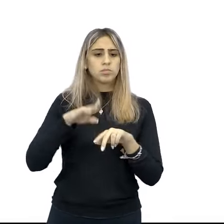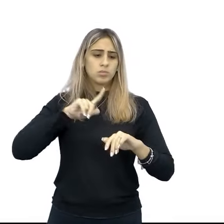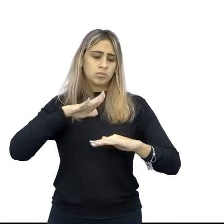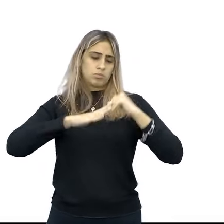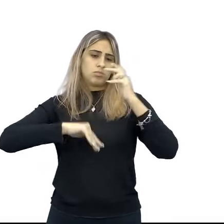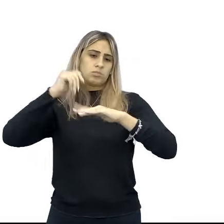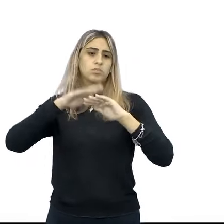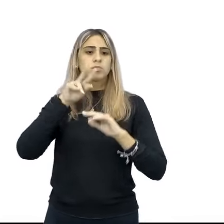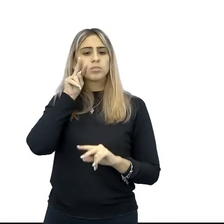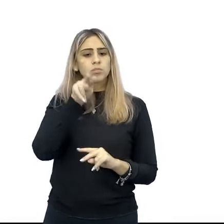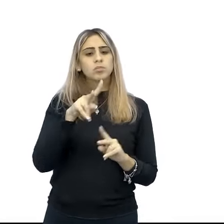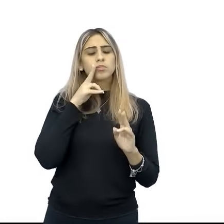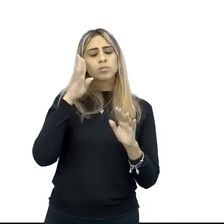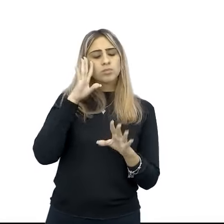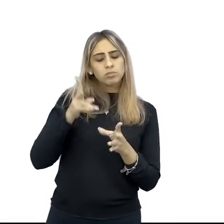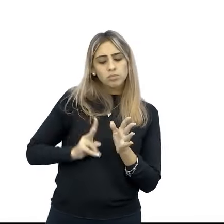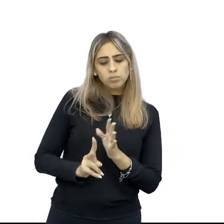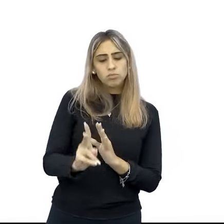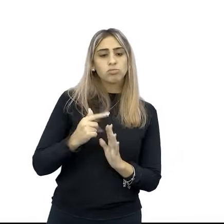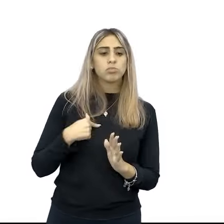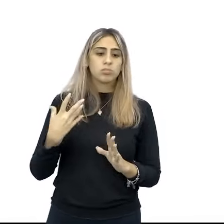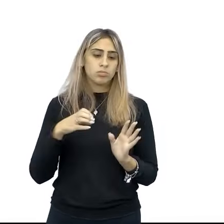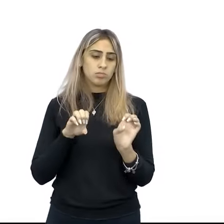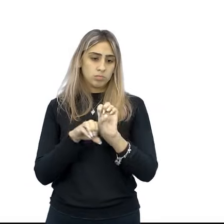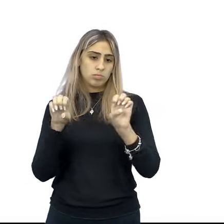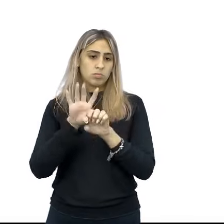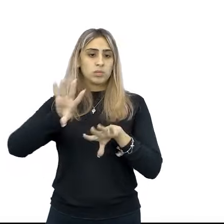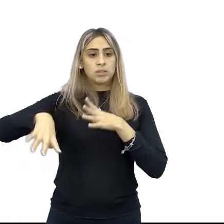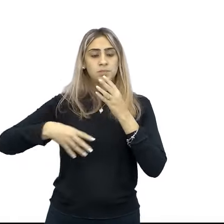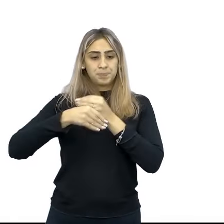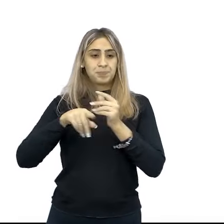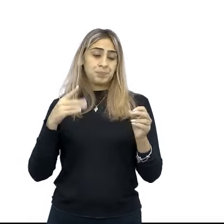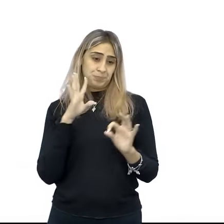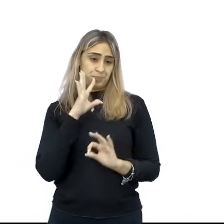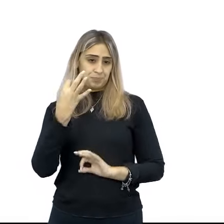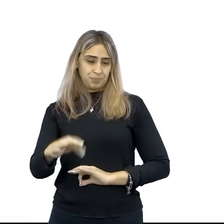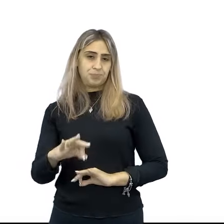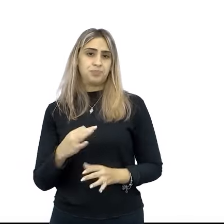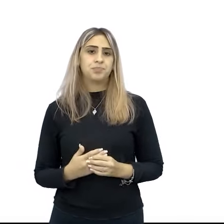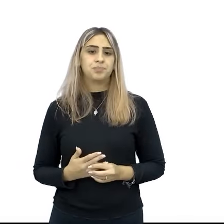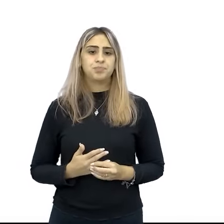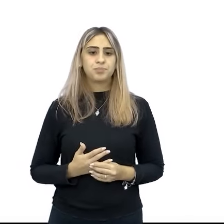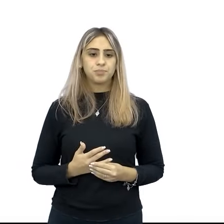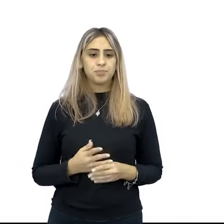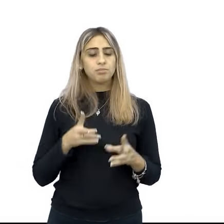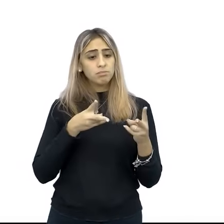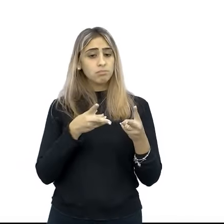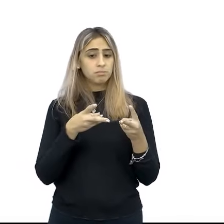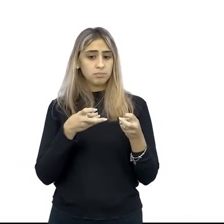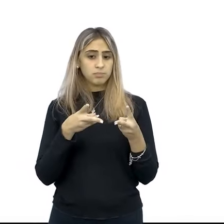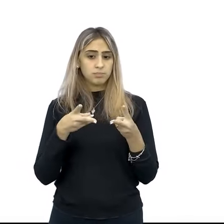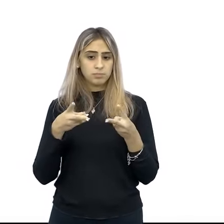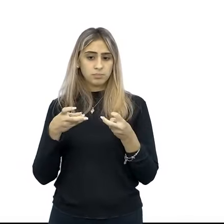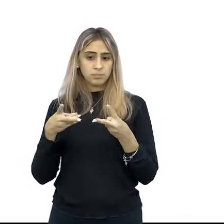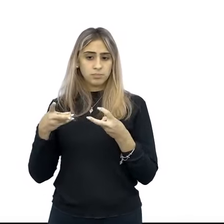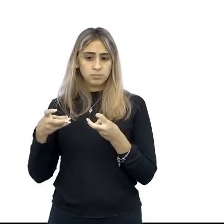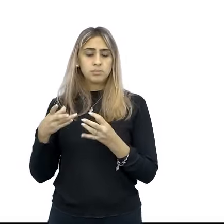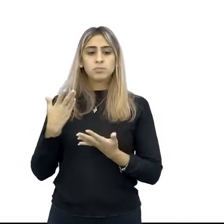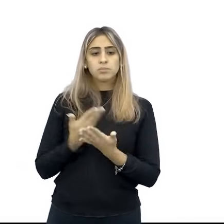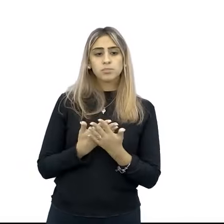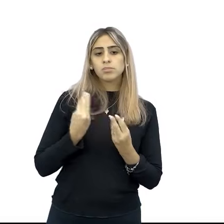habilidade de identificar e manter a estrutura composicional, não é mesmo? Percebam que tanto a